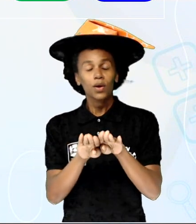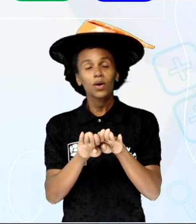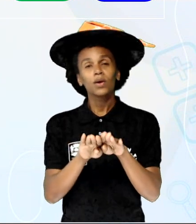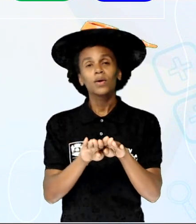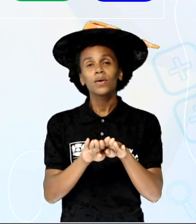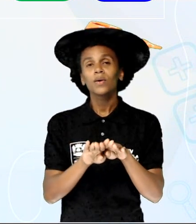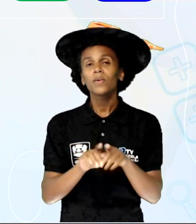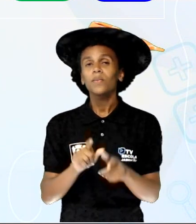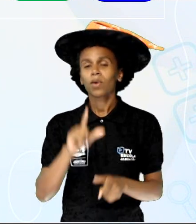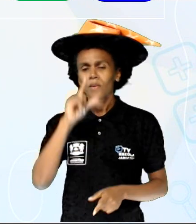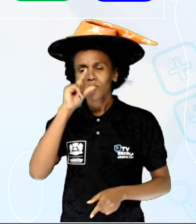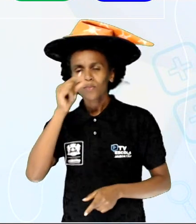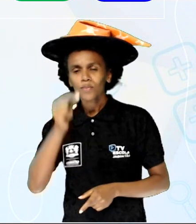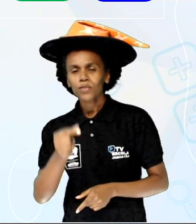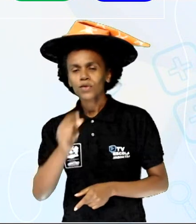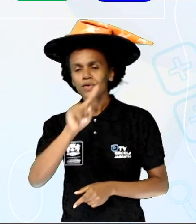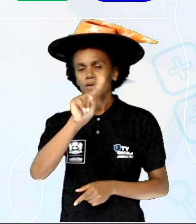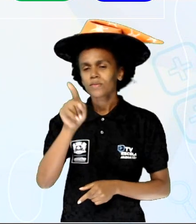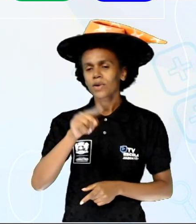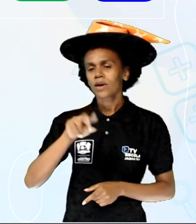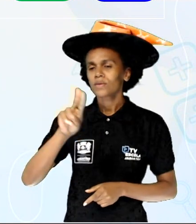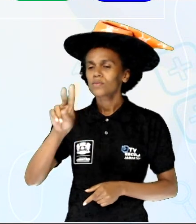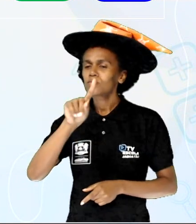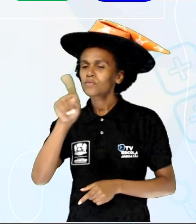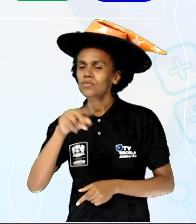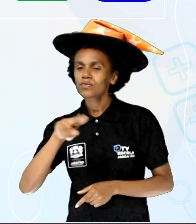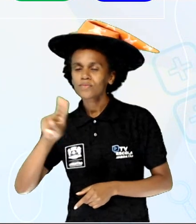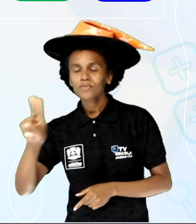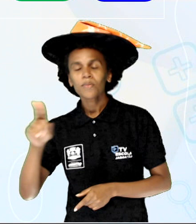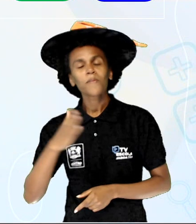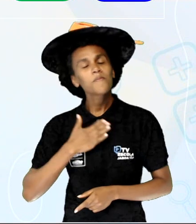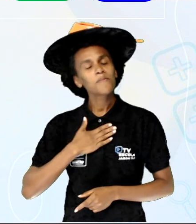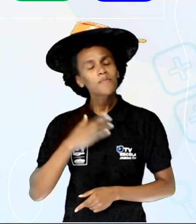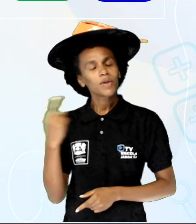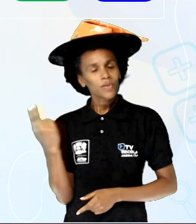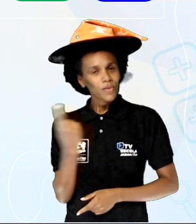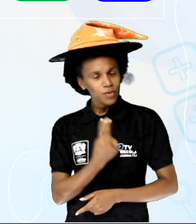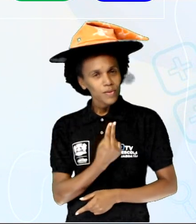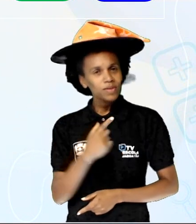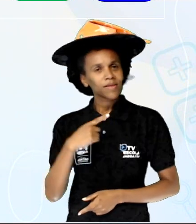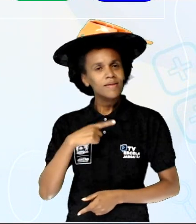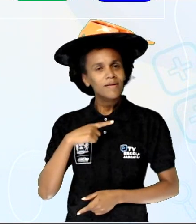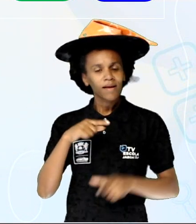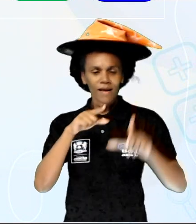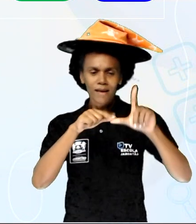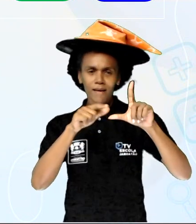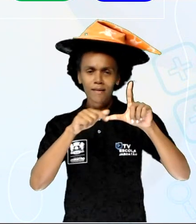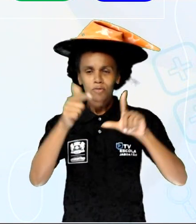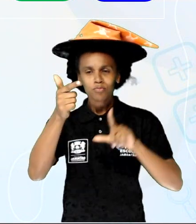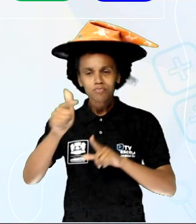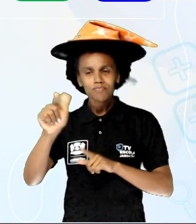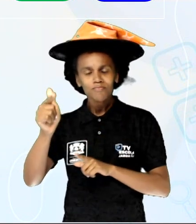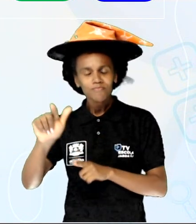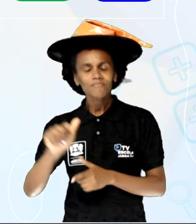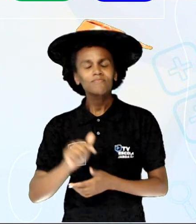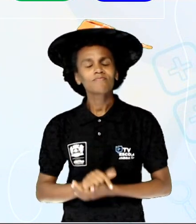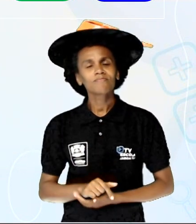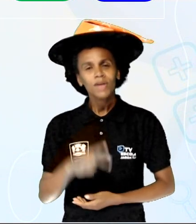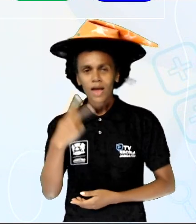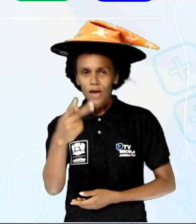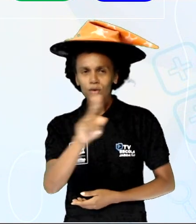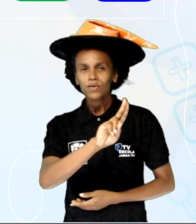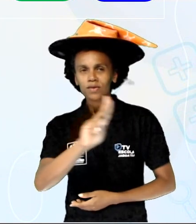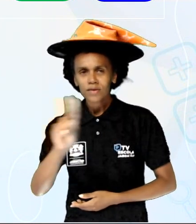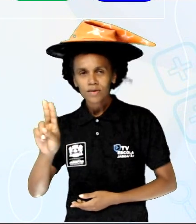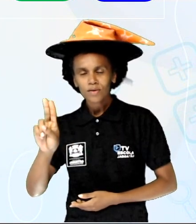bruxinha Zuzu o meu nome também tem letras repetidas e o seu nome já parou para pensar se tem